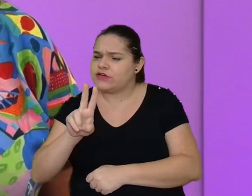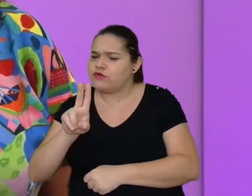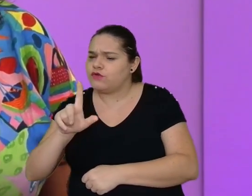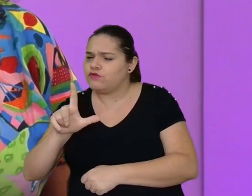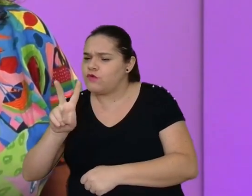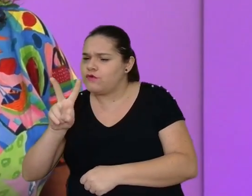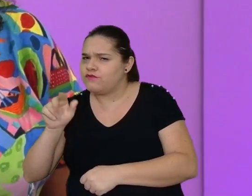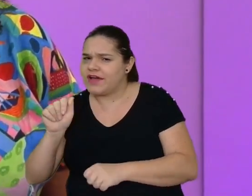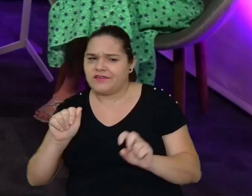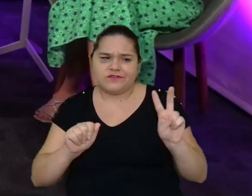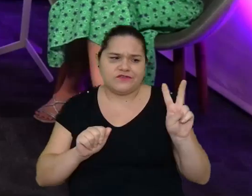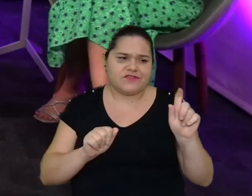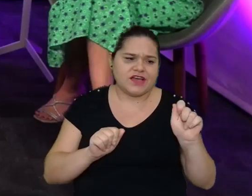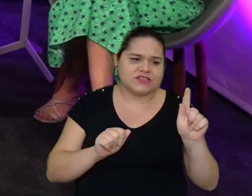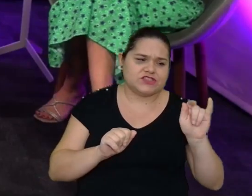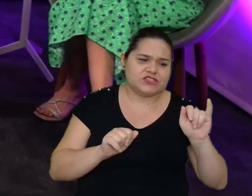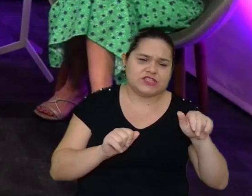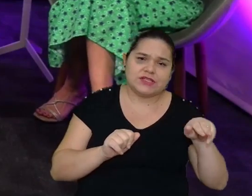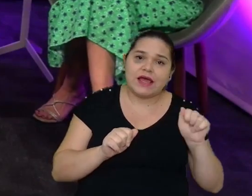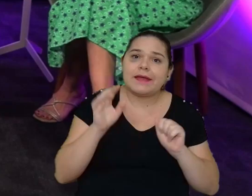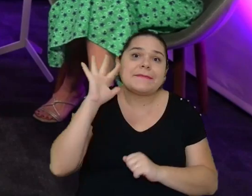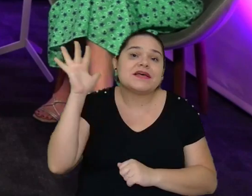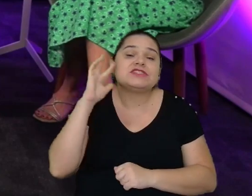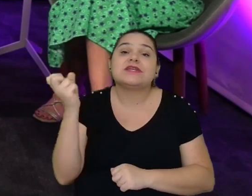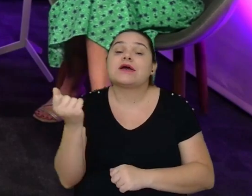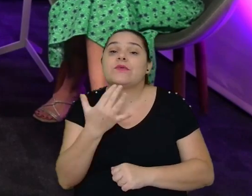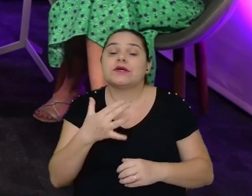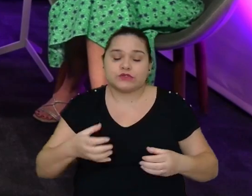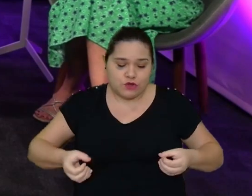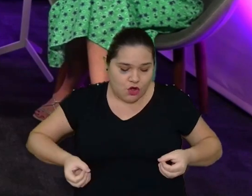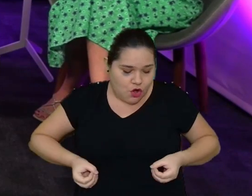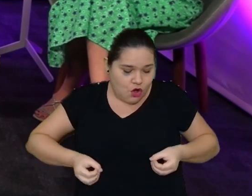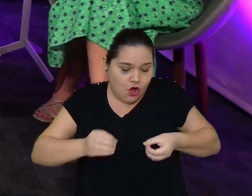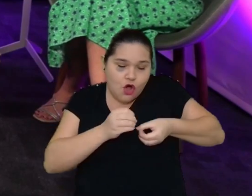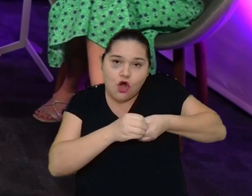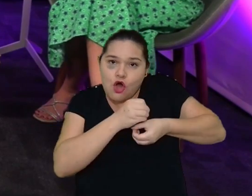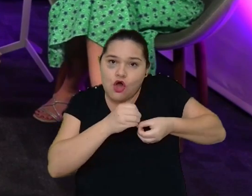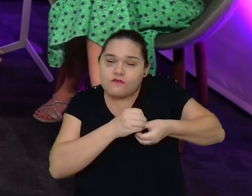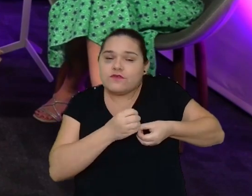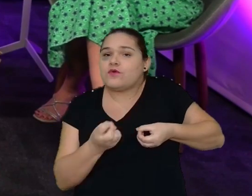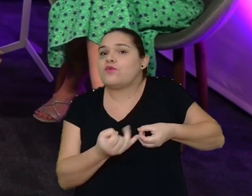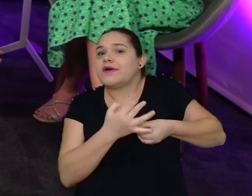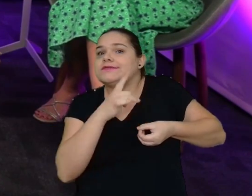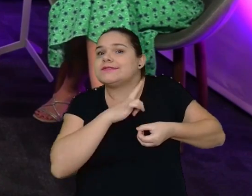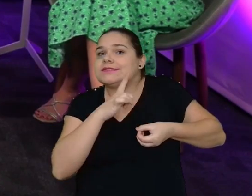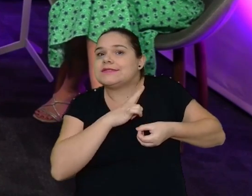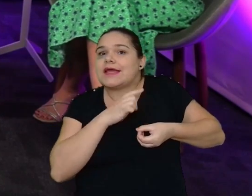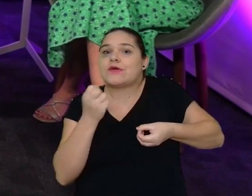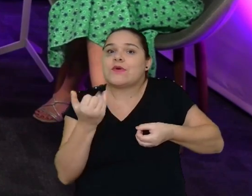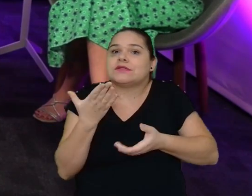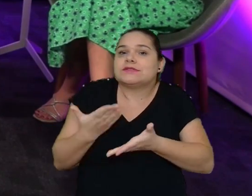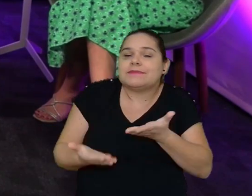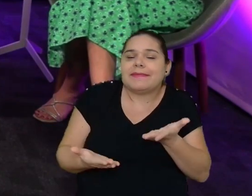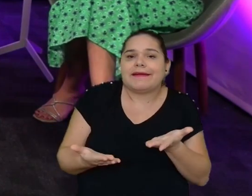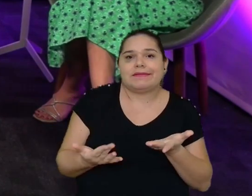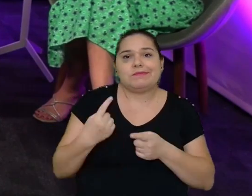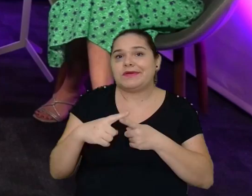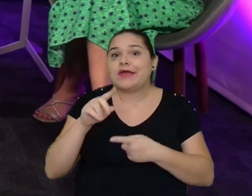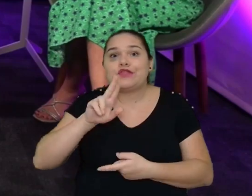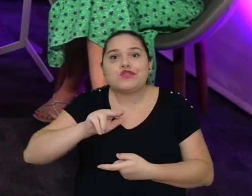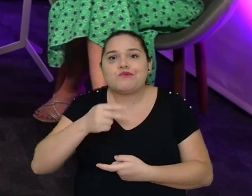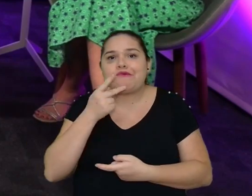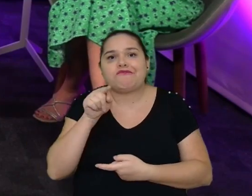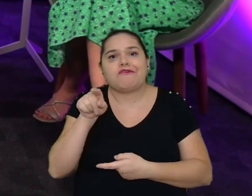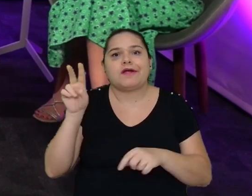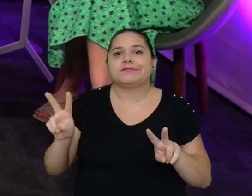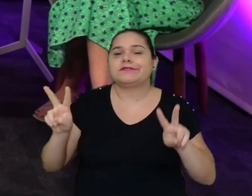dos óvulos, quanto que a gente tem quando nasce, quanto vai perdendo. Então, são assuntos que nunca foram falados, exatamente por essa questão cultural e